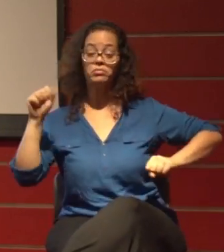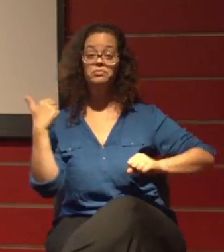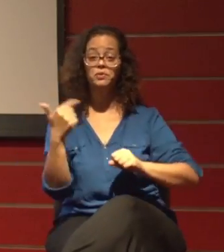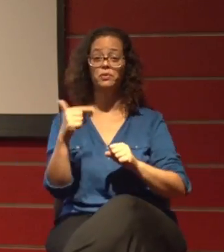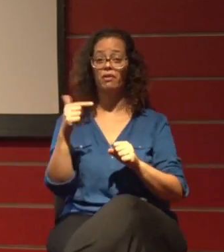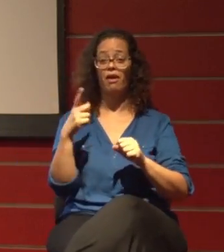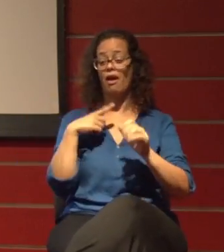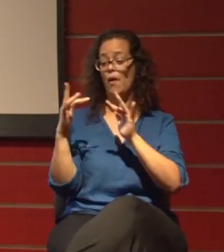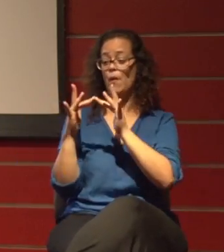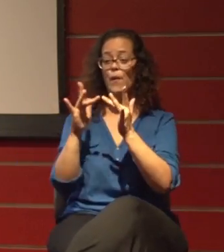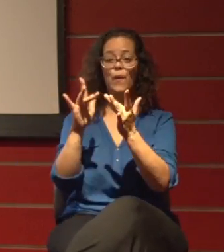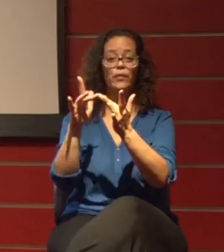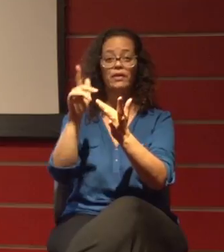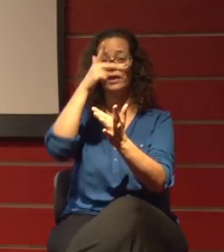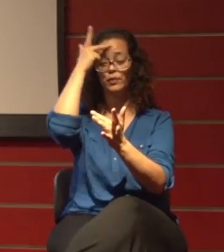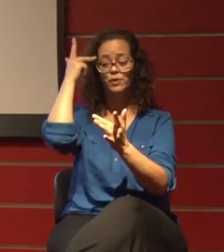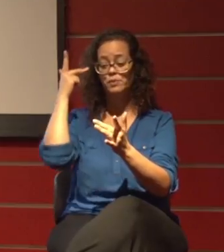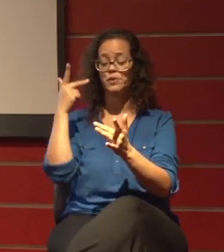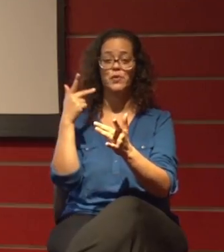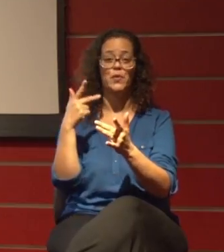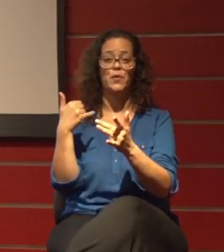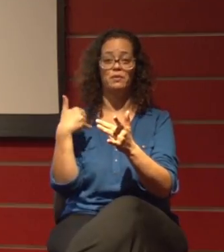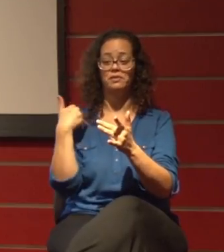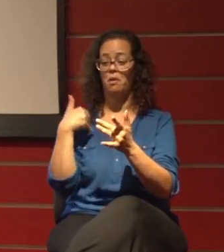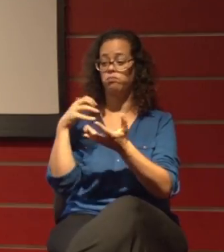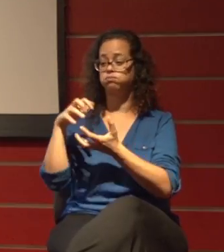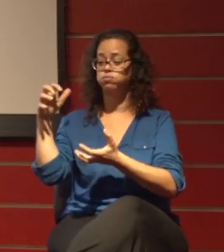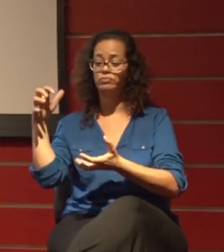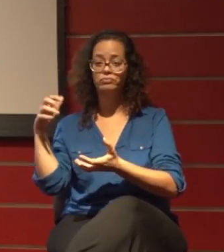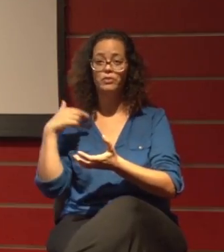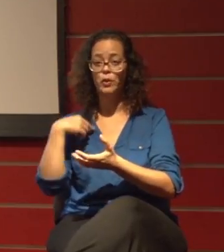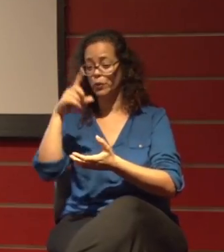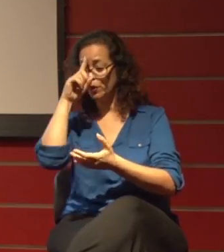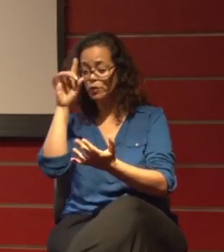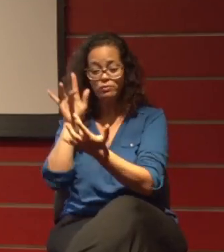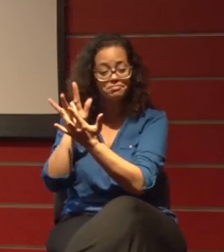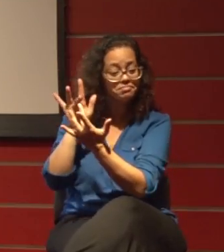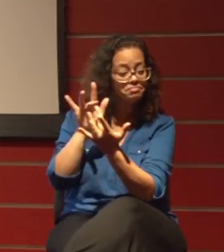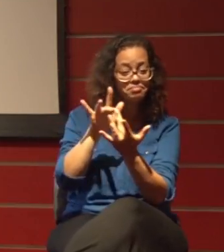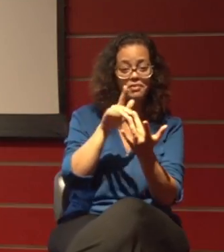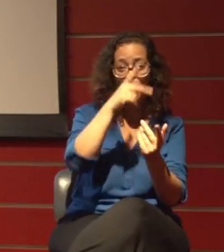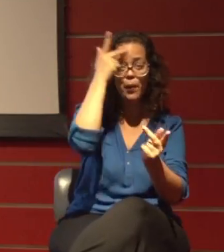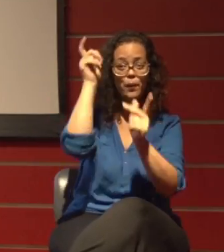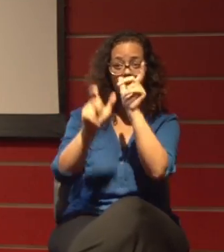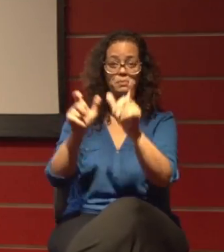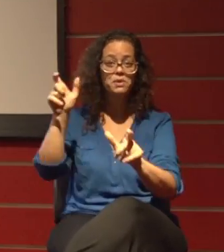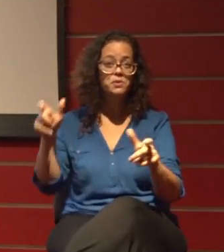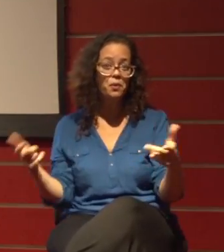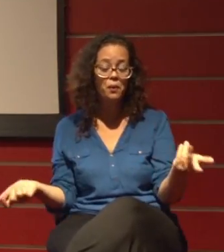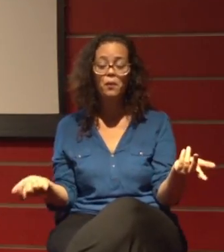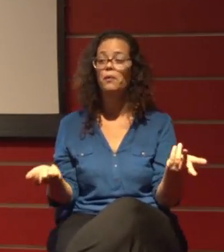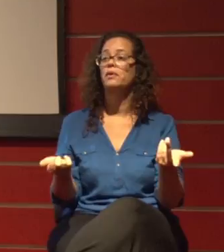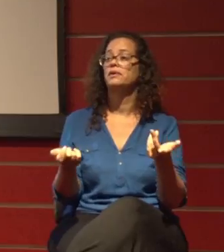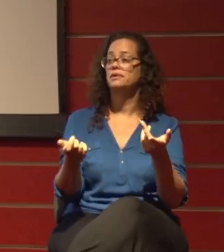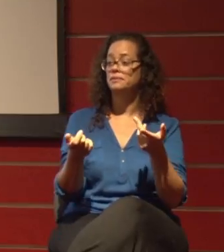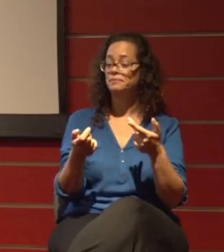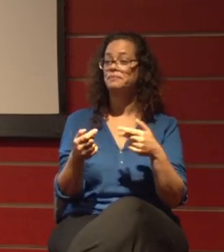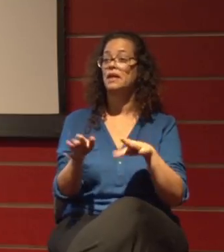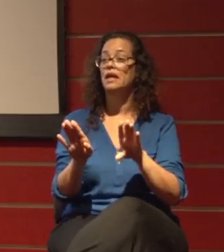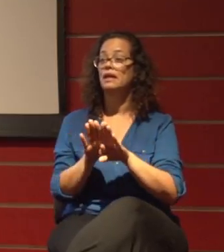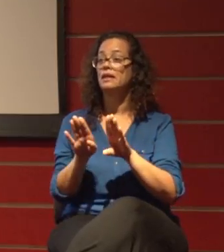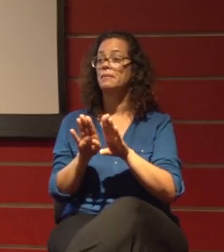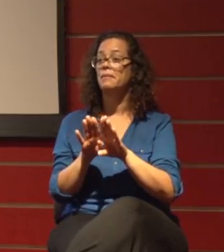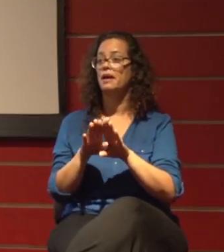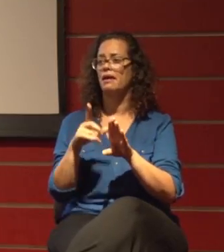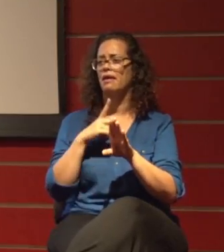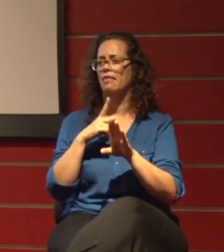bairro né da vizinhança dos mais velhos do cotidiano do todo dia Lil ralfis né tem uma